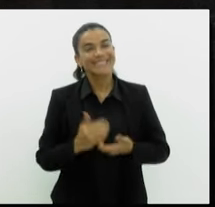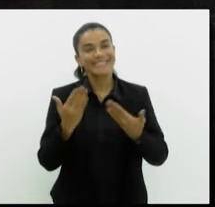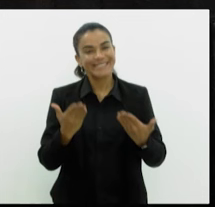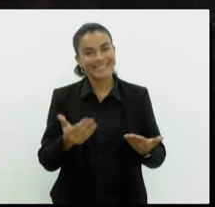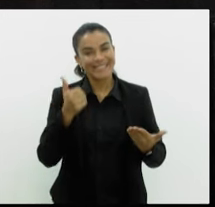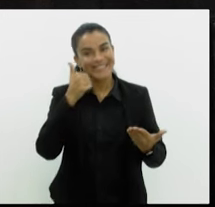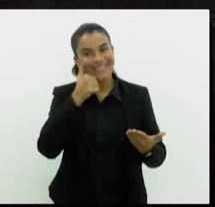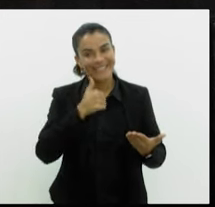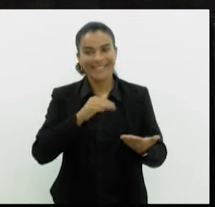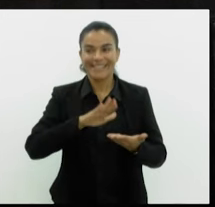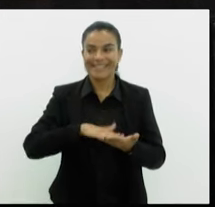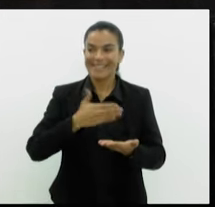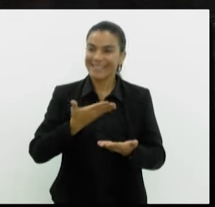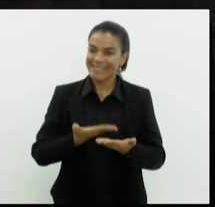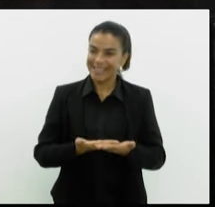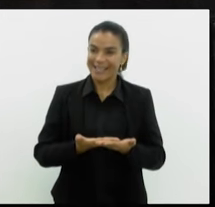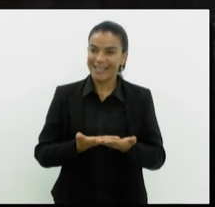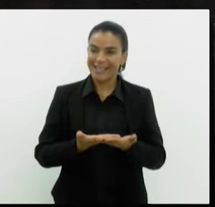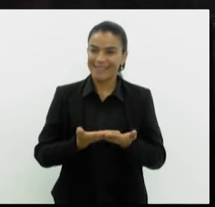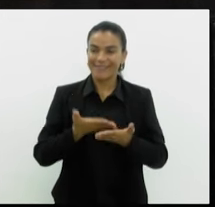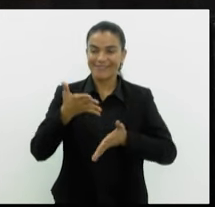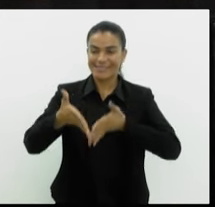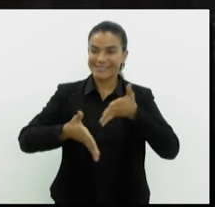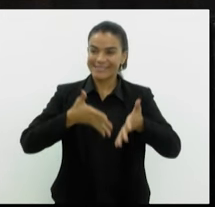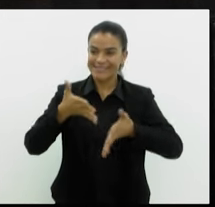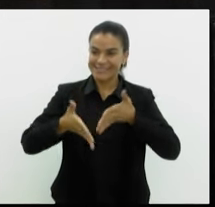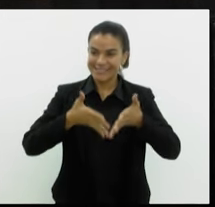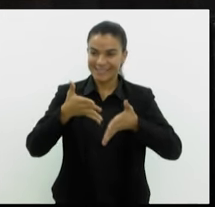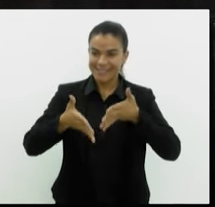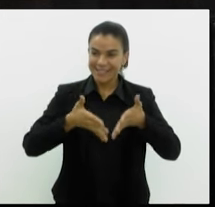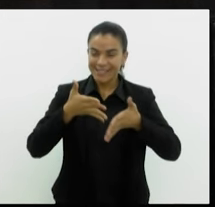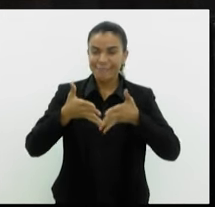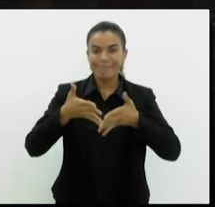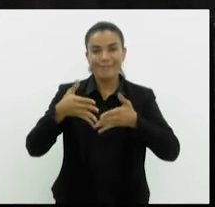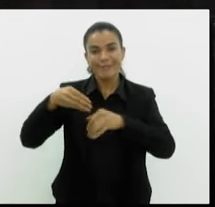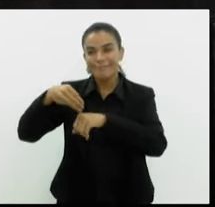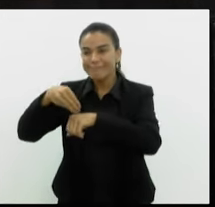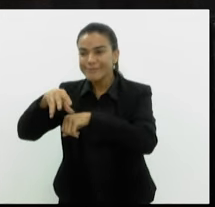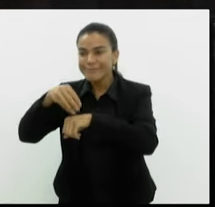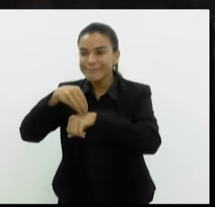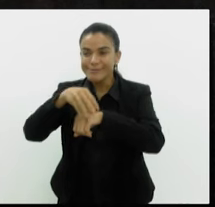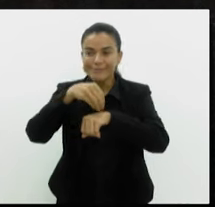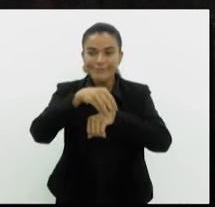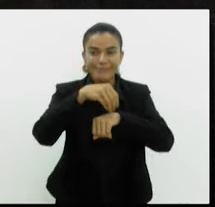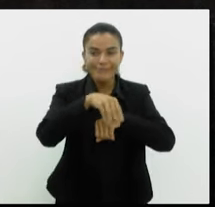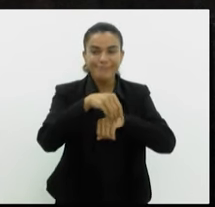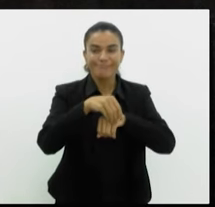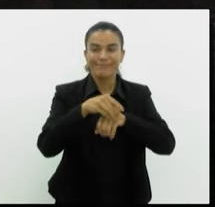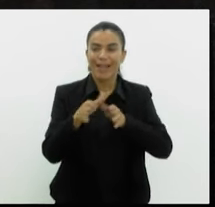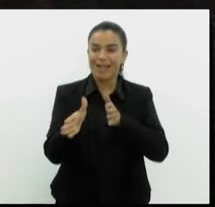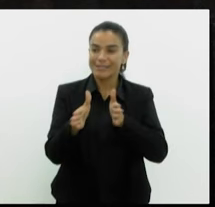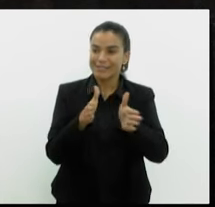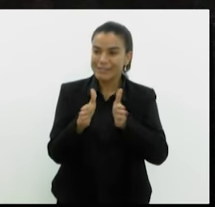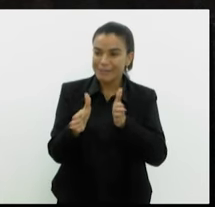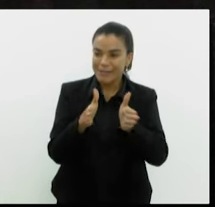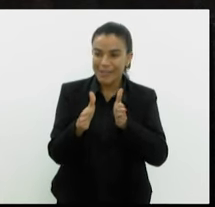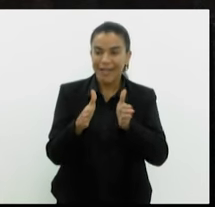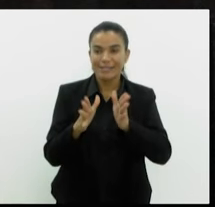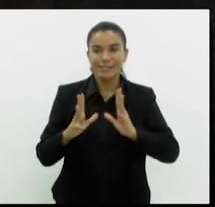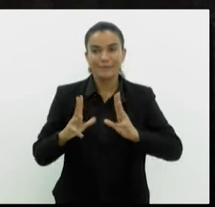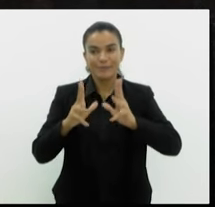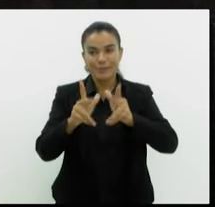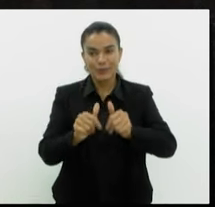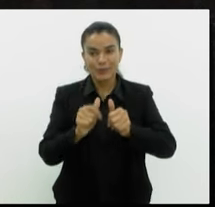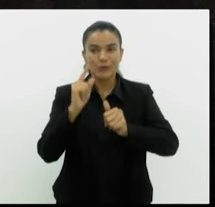senhora intérprete da língua de Libras, que leva a nossa voz aos